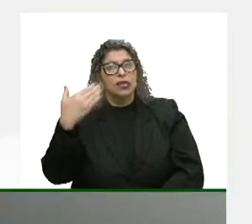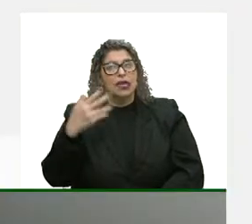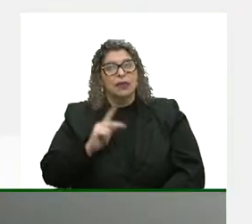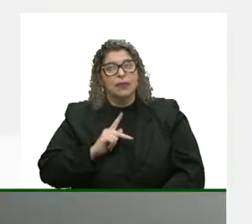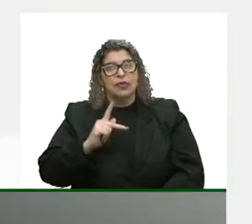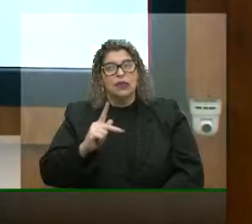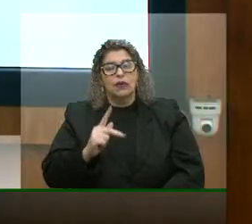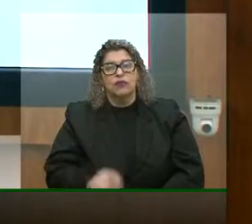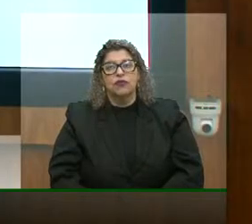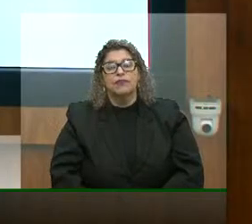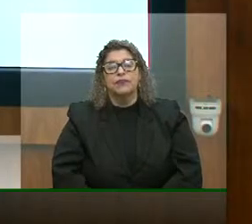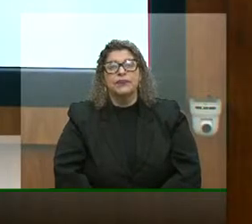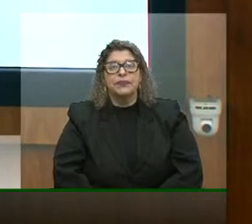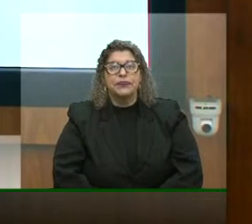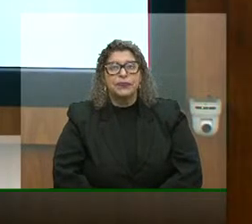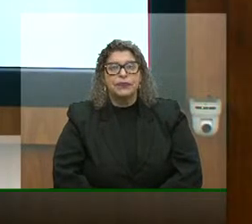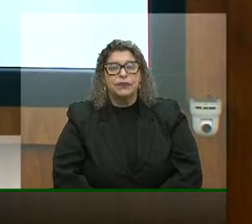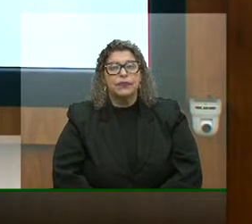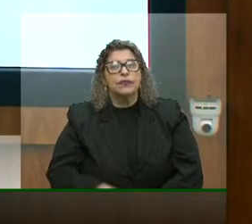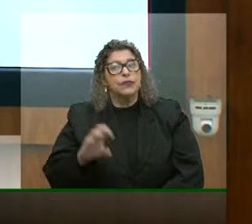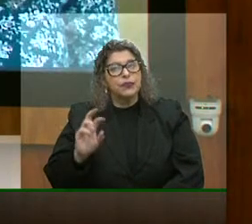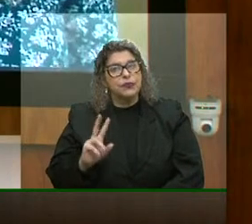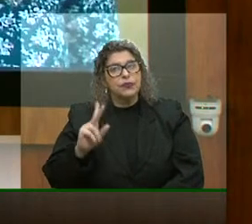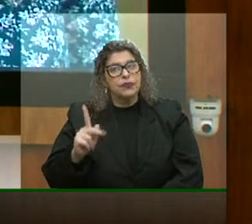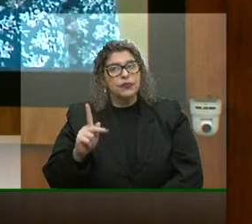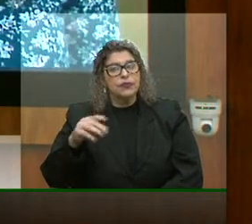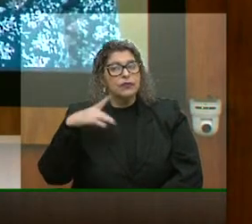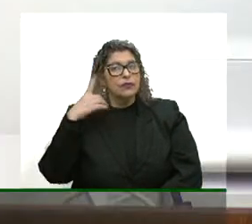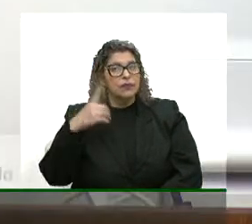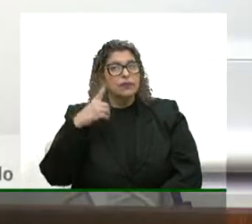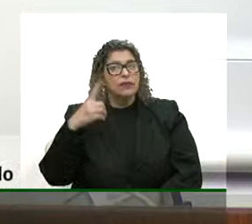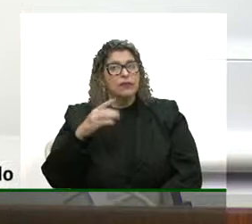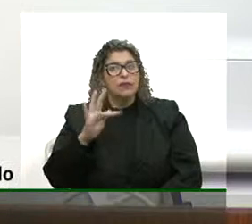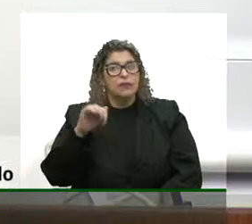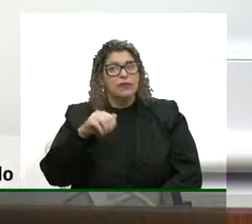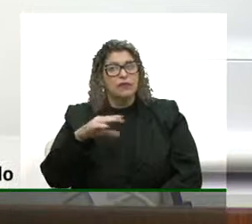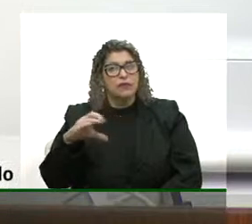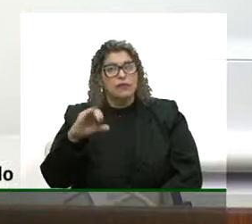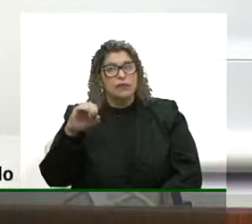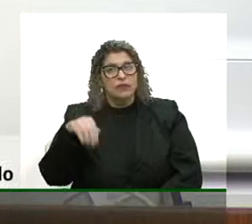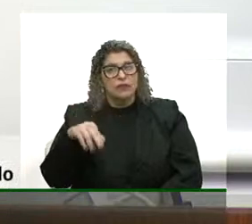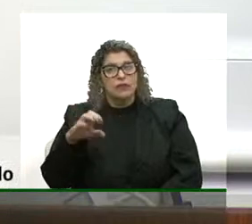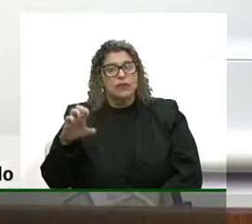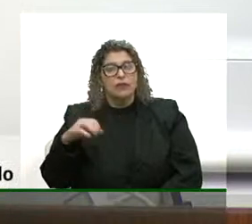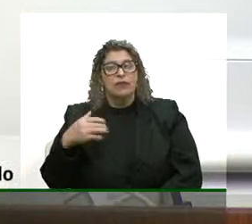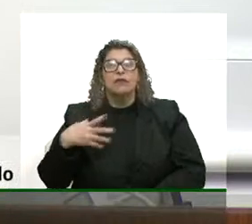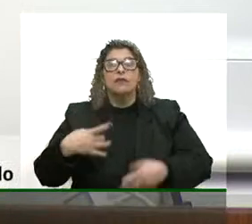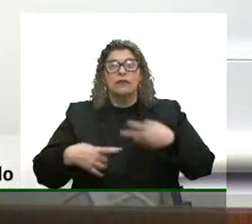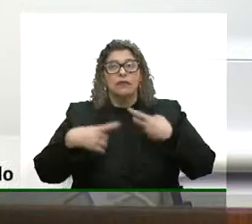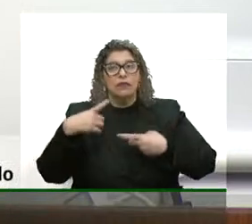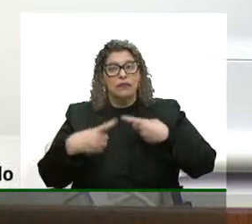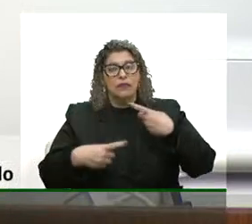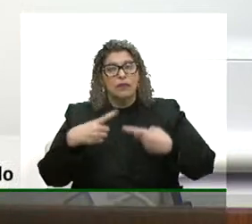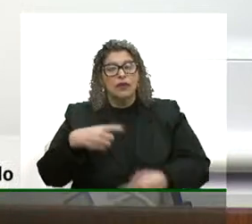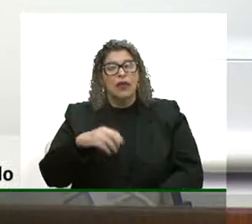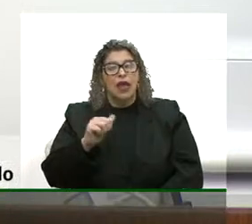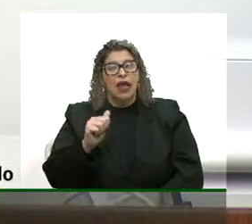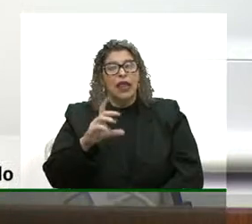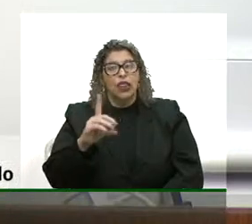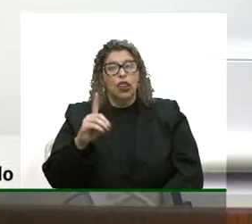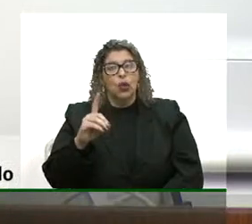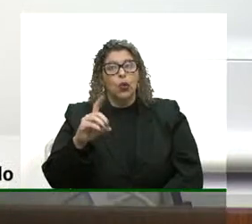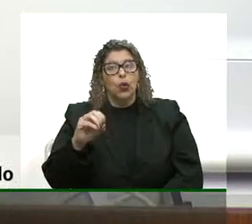presidente. Ok, deputada Franciane Baier, agora inscrito para discutir, deputado Adolfo